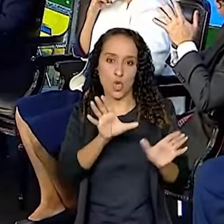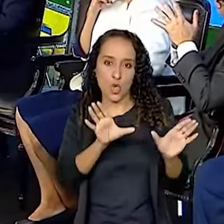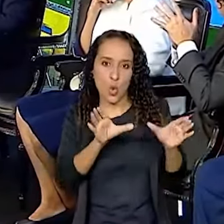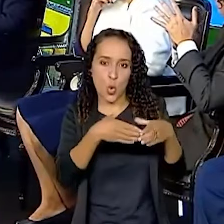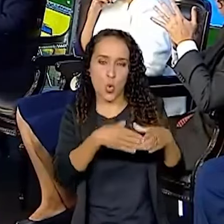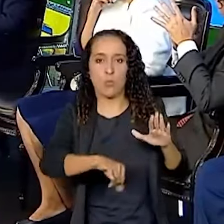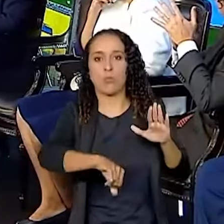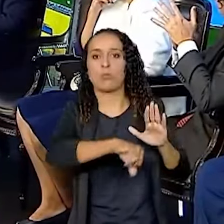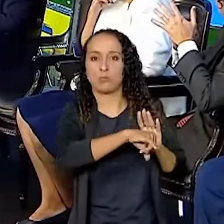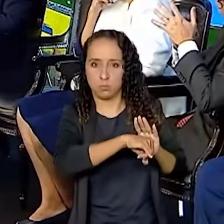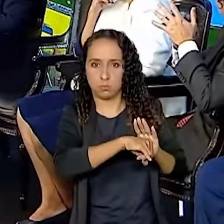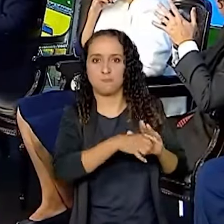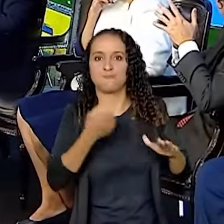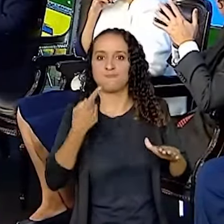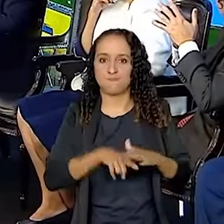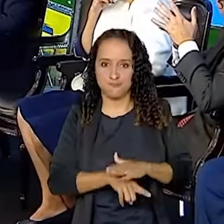grupos